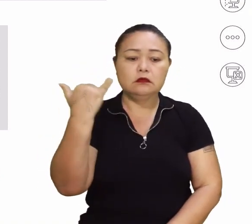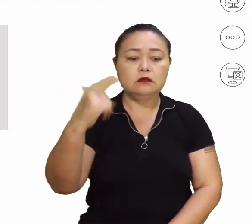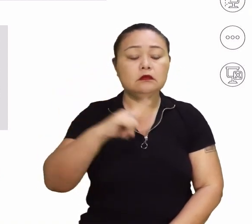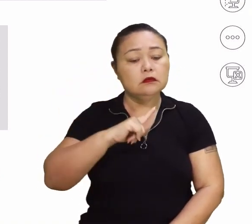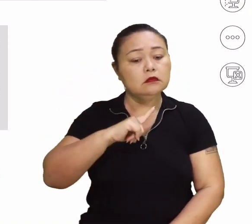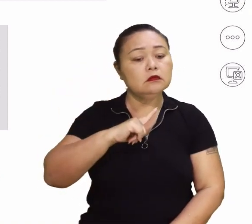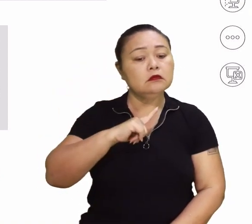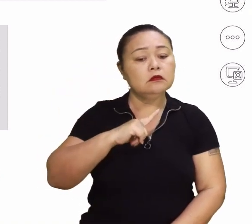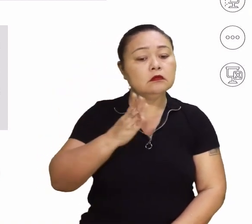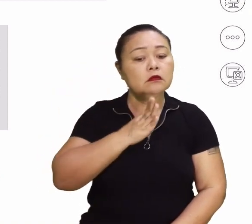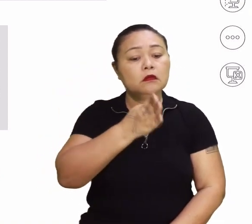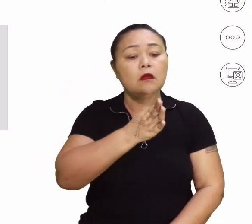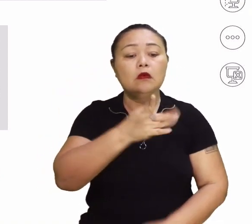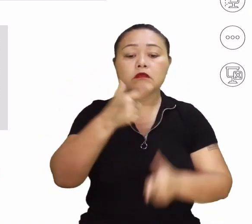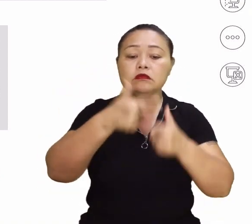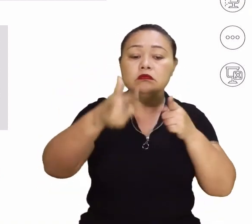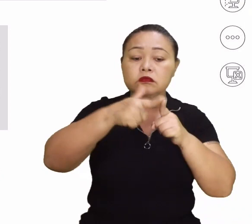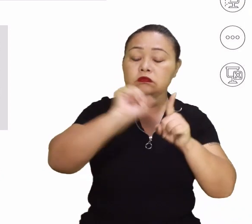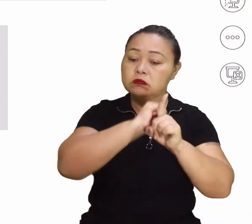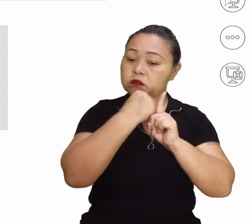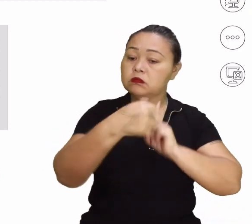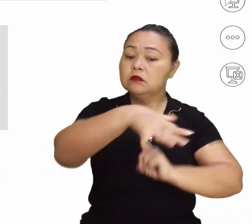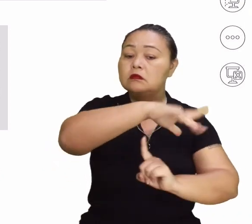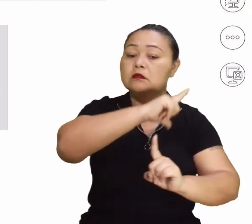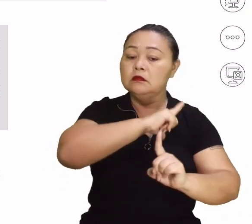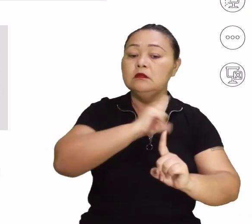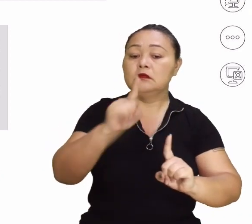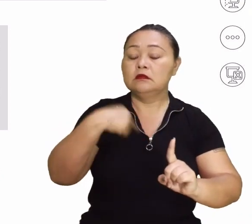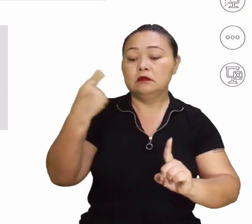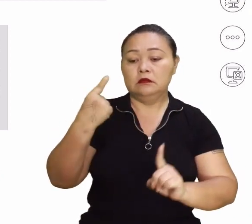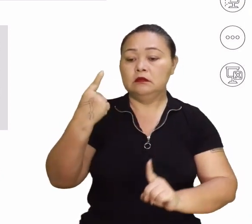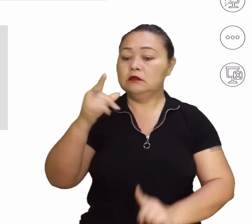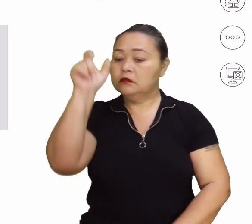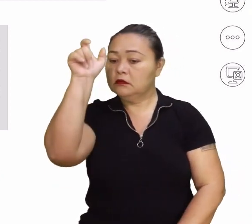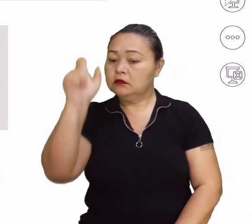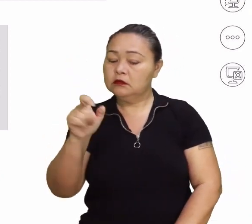só, as autoridades estão